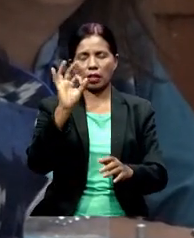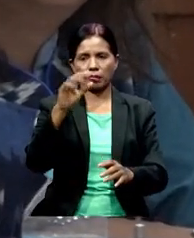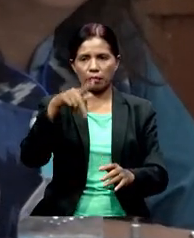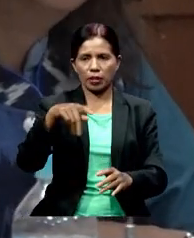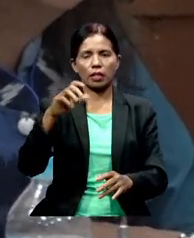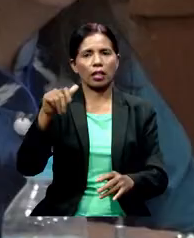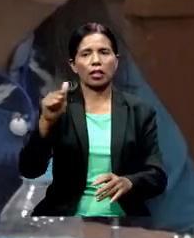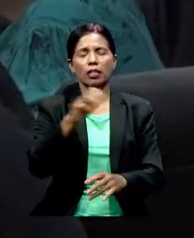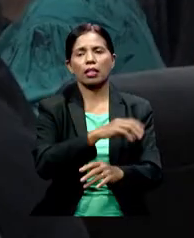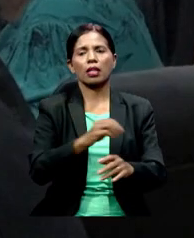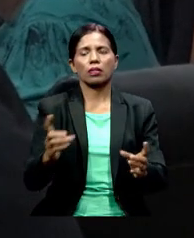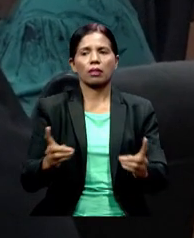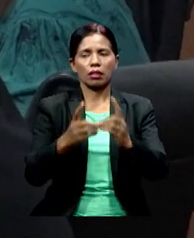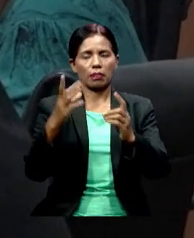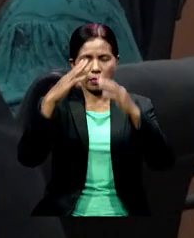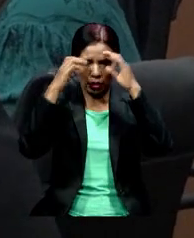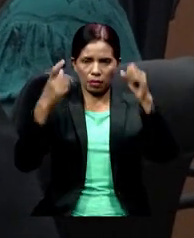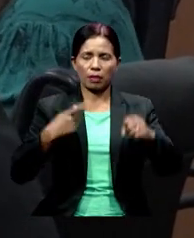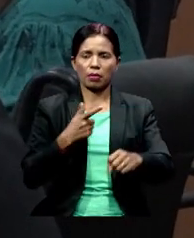presidente do Parlamento Nacional onde colia com o